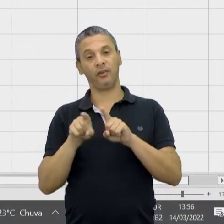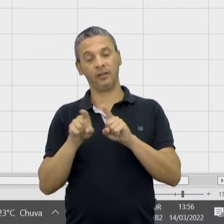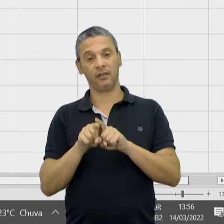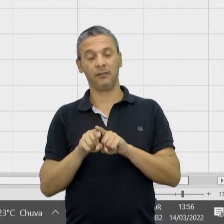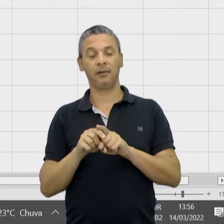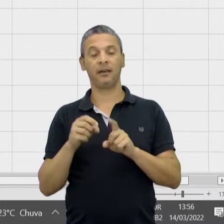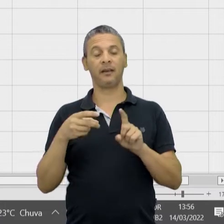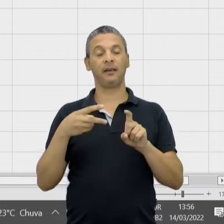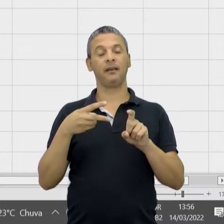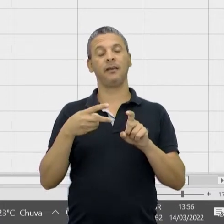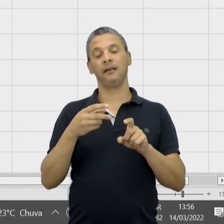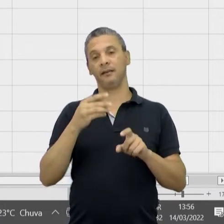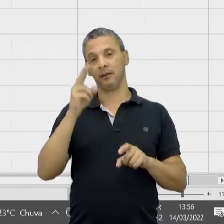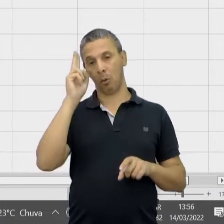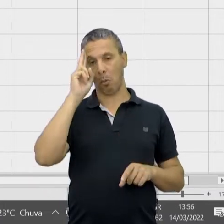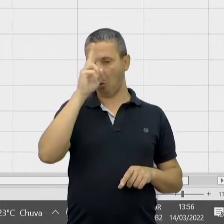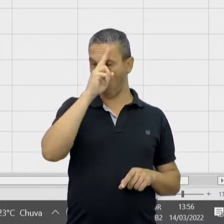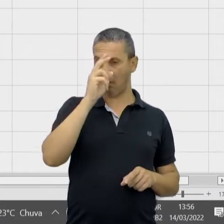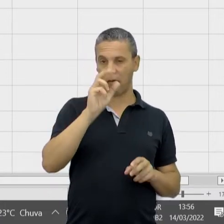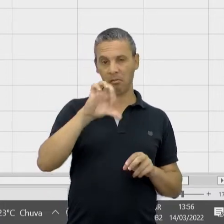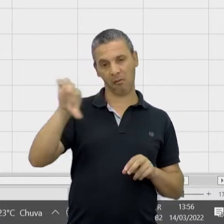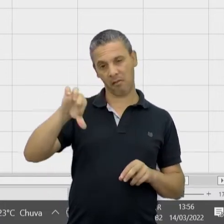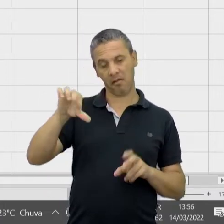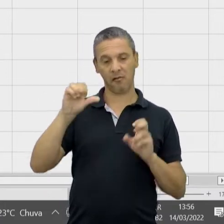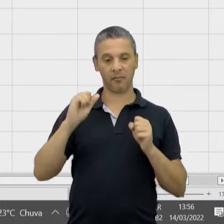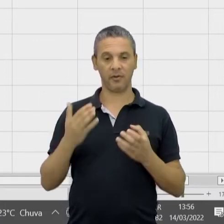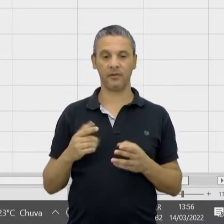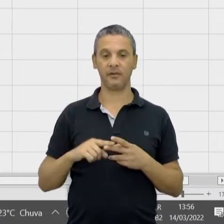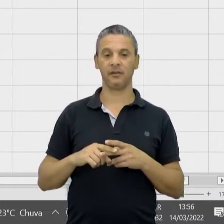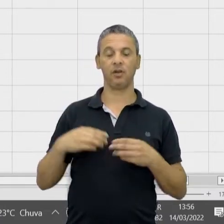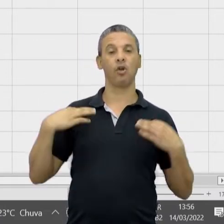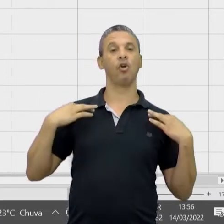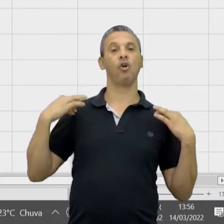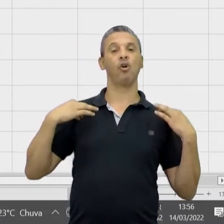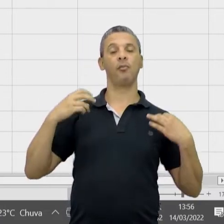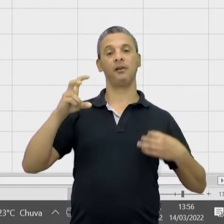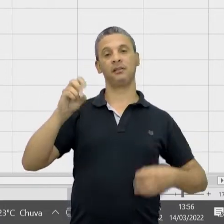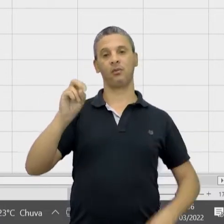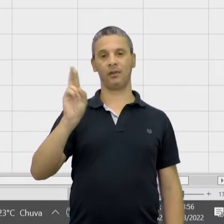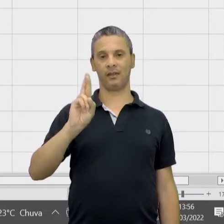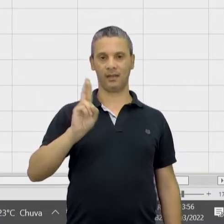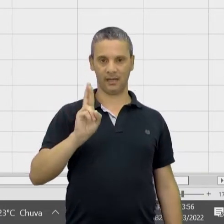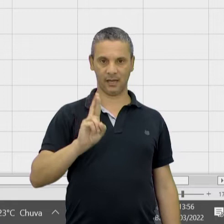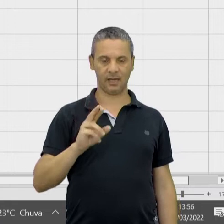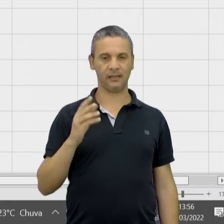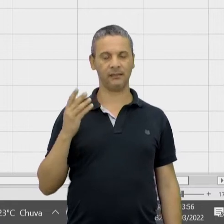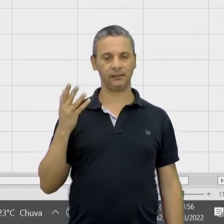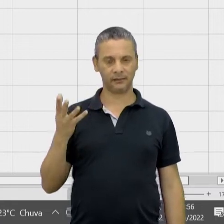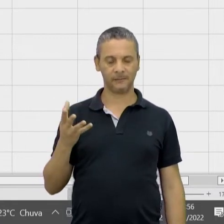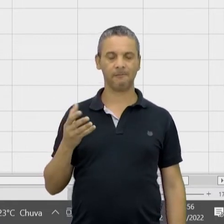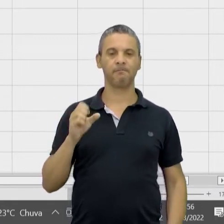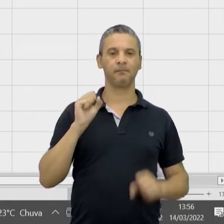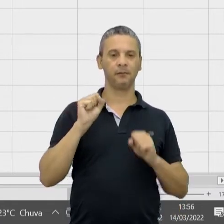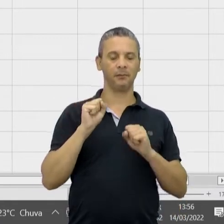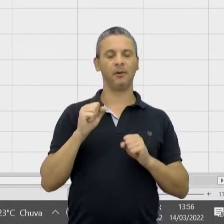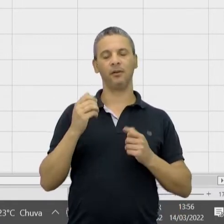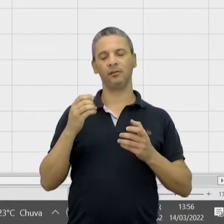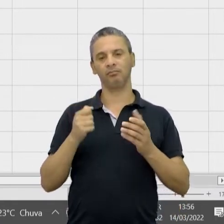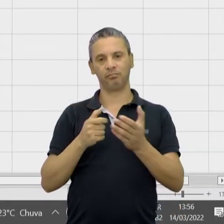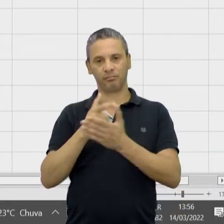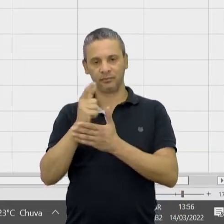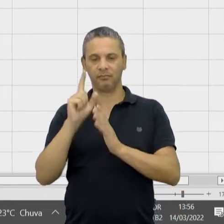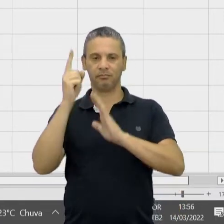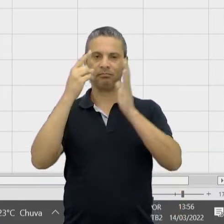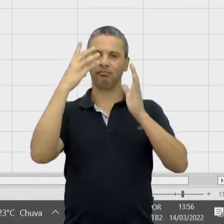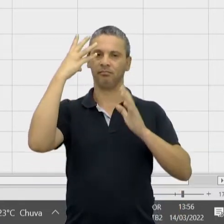de aplicativo. Eu gastei R$50 com uma roupa, comprei uma blusinha nova para passar o carnaval, para ficar